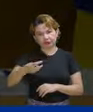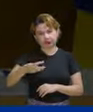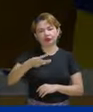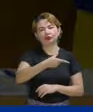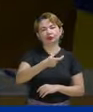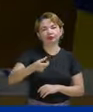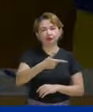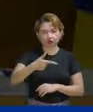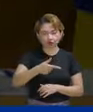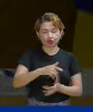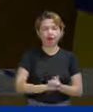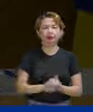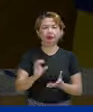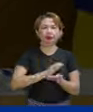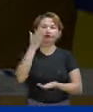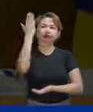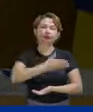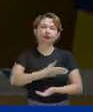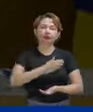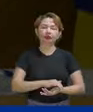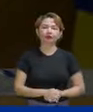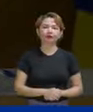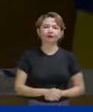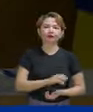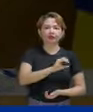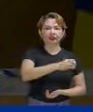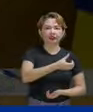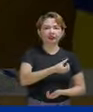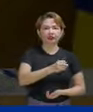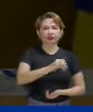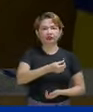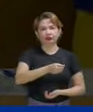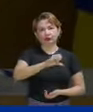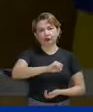0601.623/2022, prestação de contas